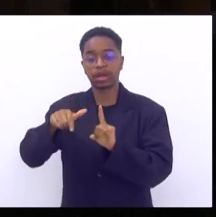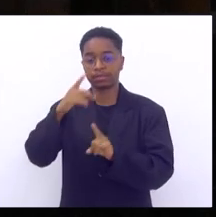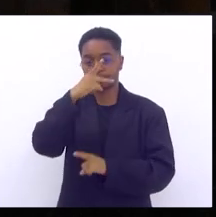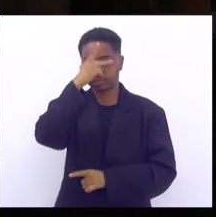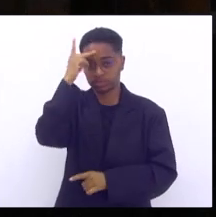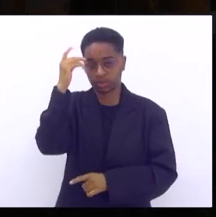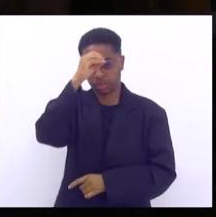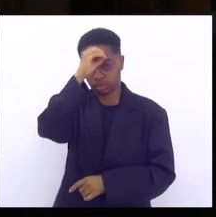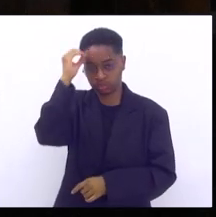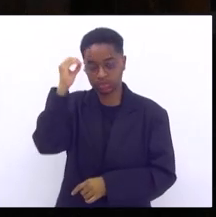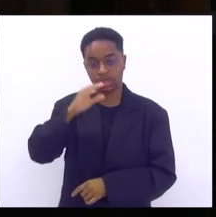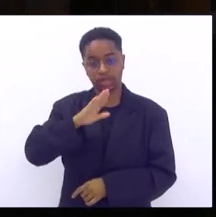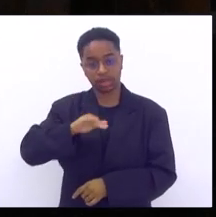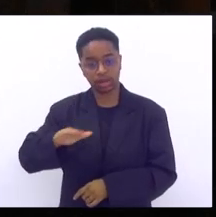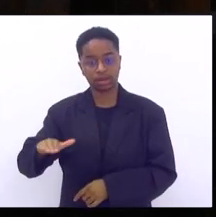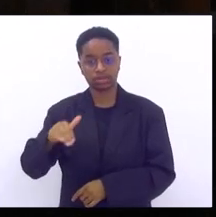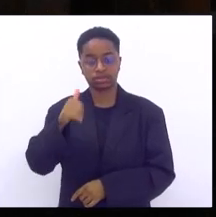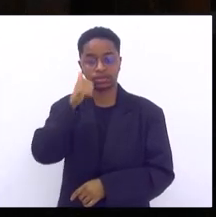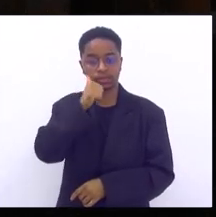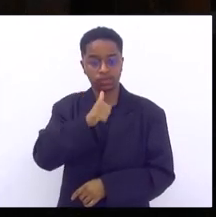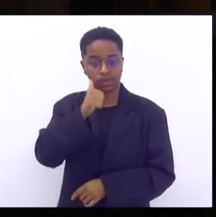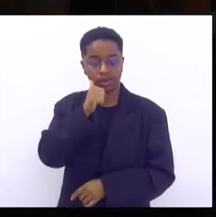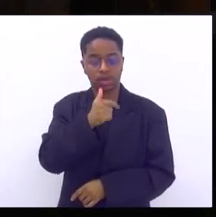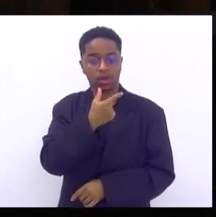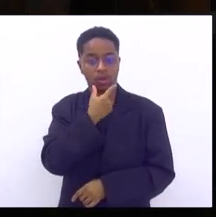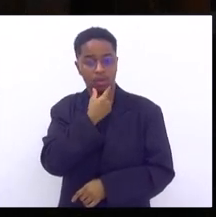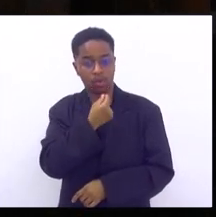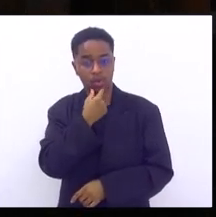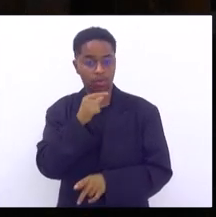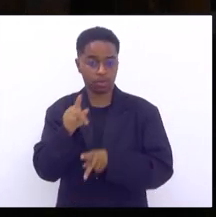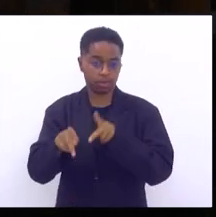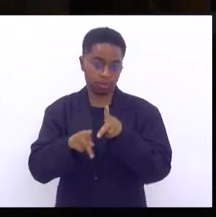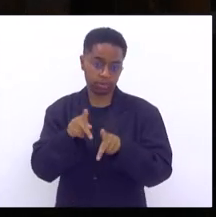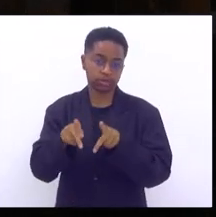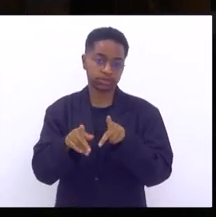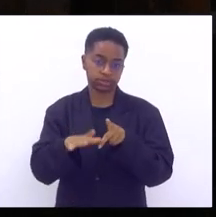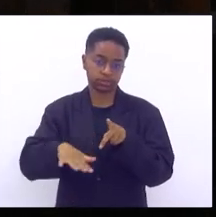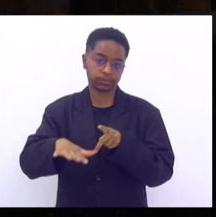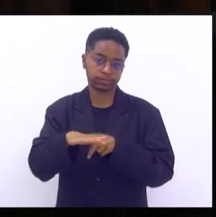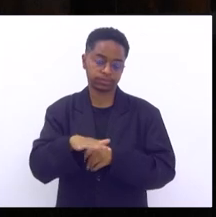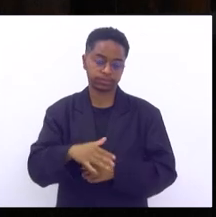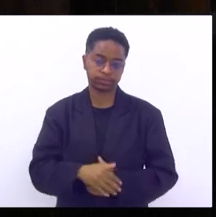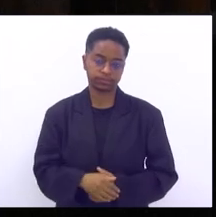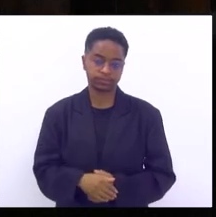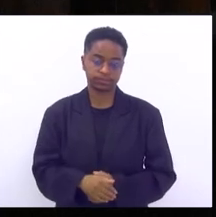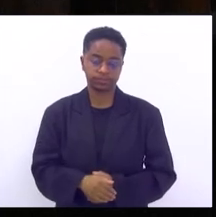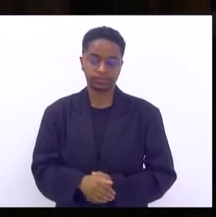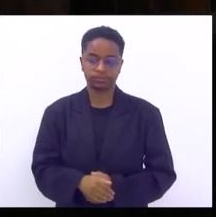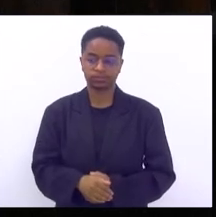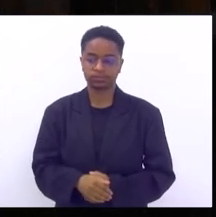Crianças, mulheres, homens, a população civil.